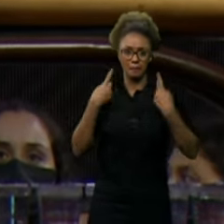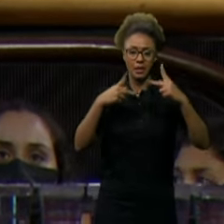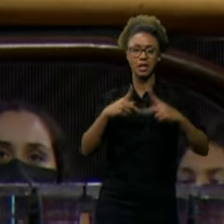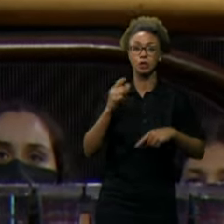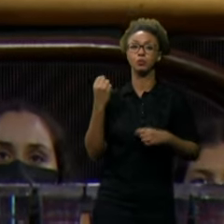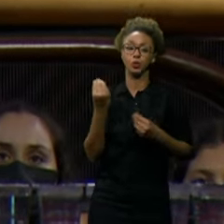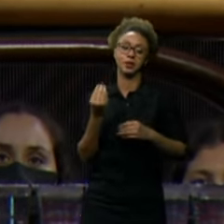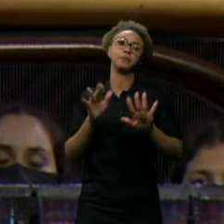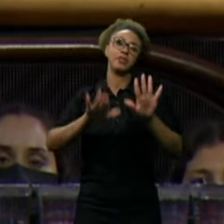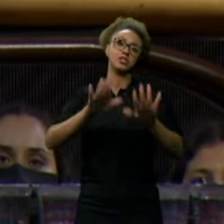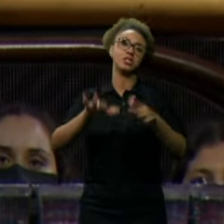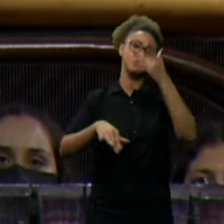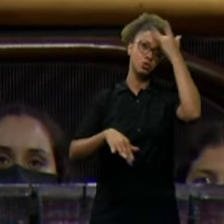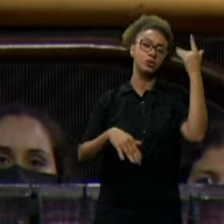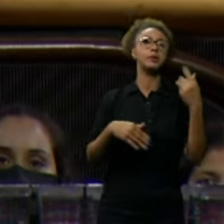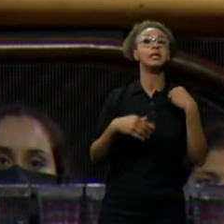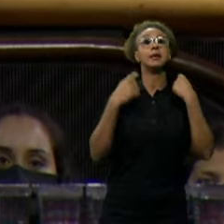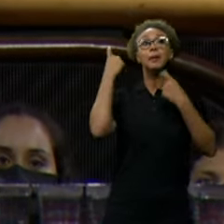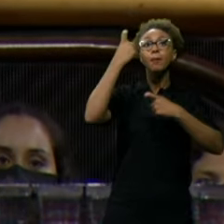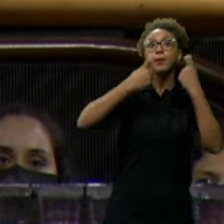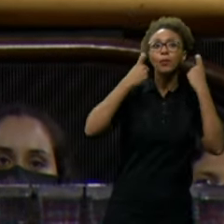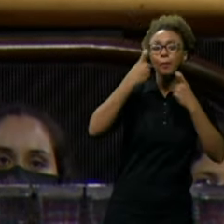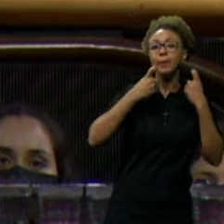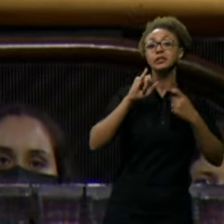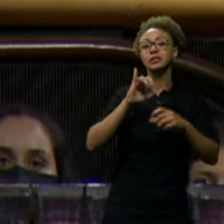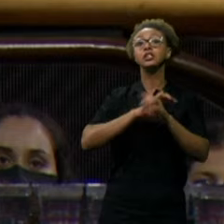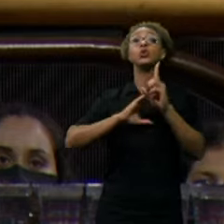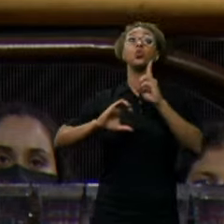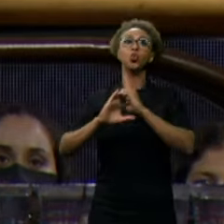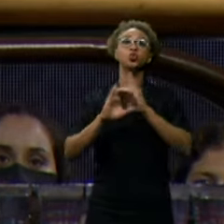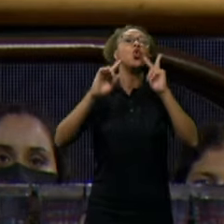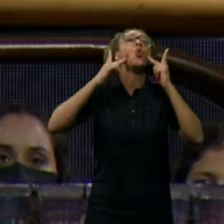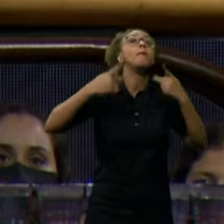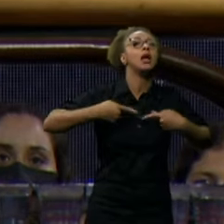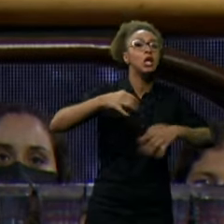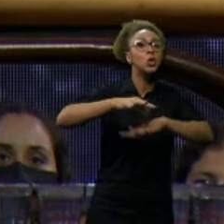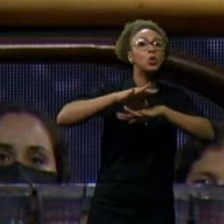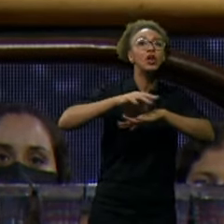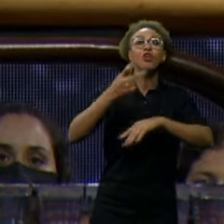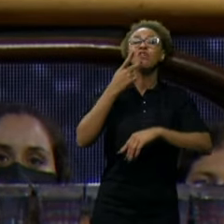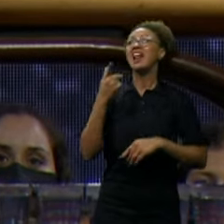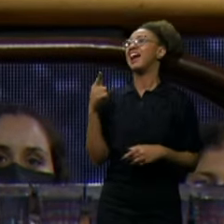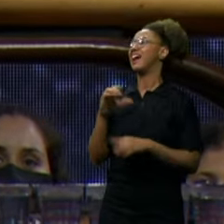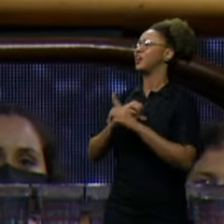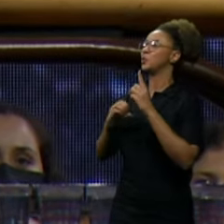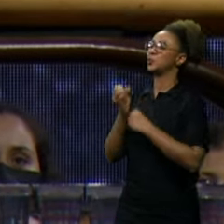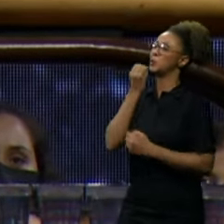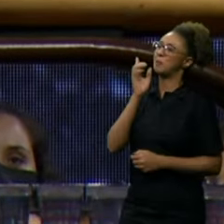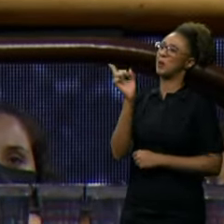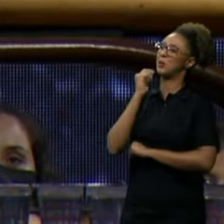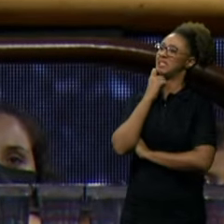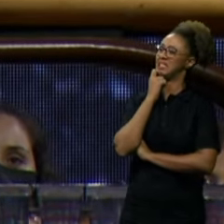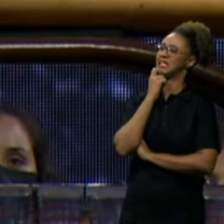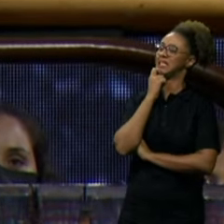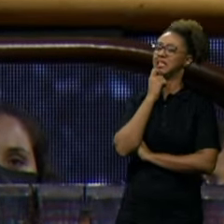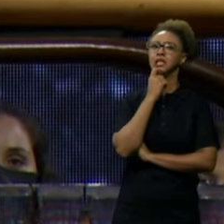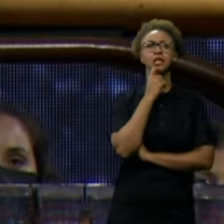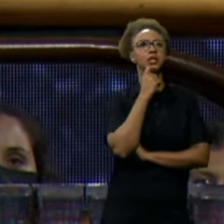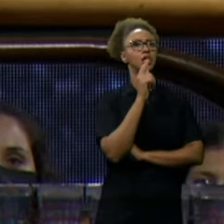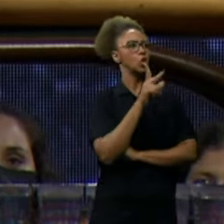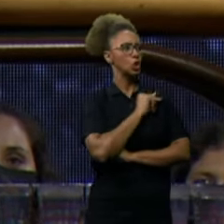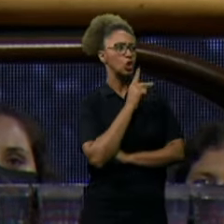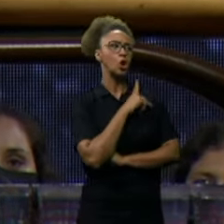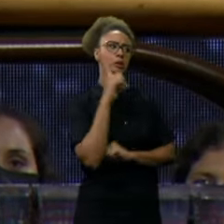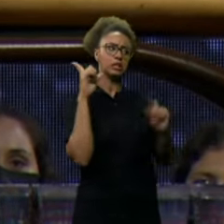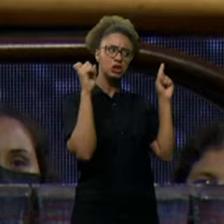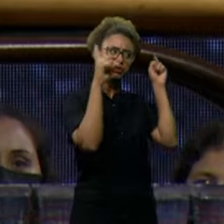preocupa quando o culto por exemplo na Perspectiva humana eles dizem não está muito bom né aí as pessoas dizem aceita